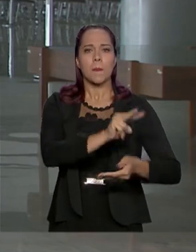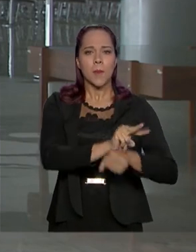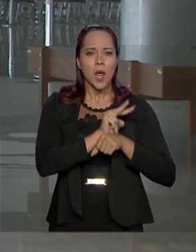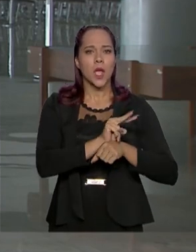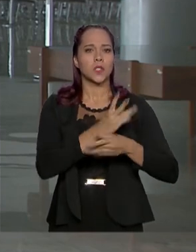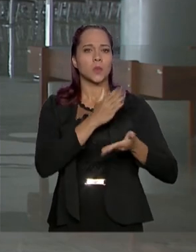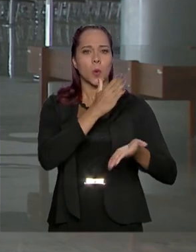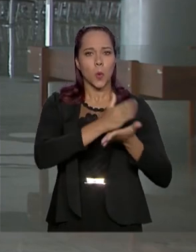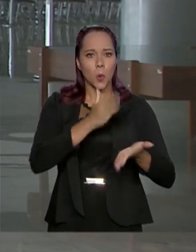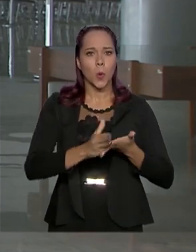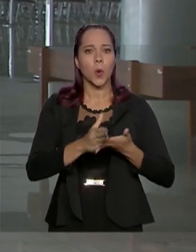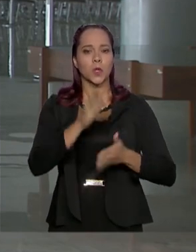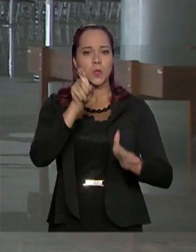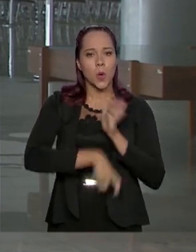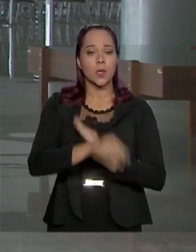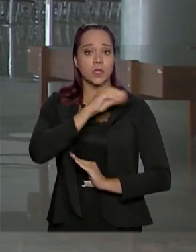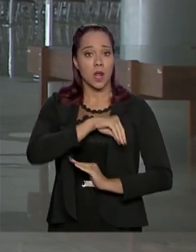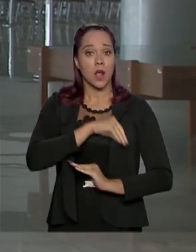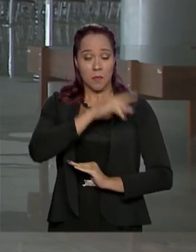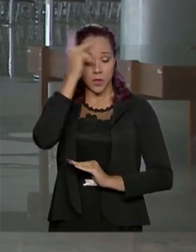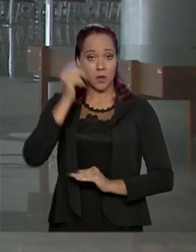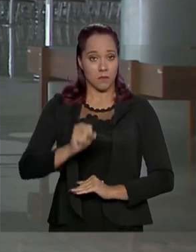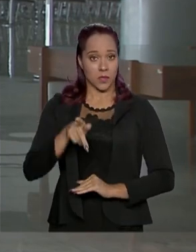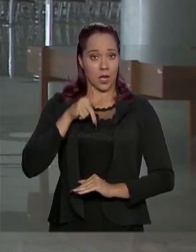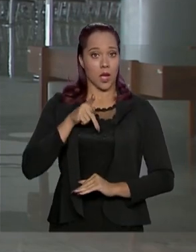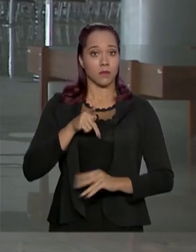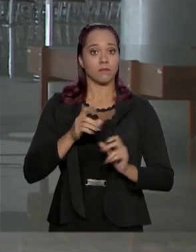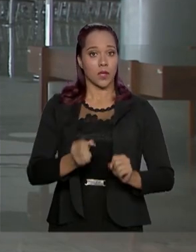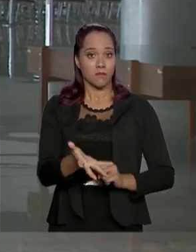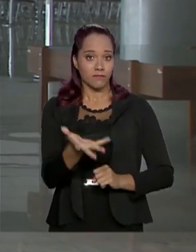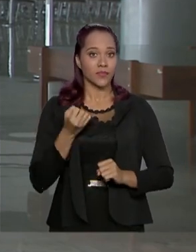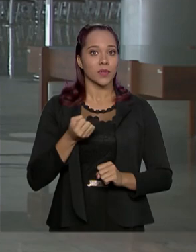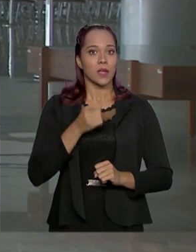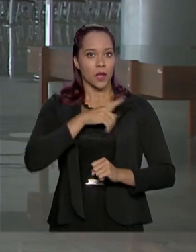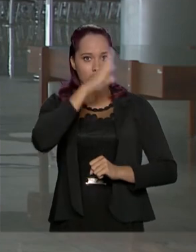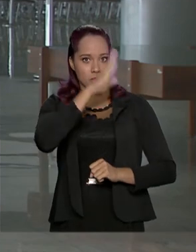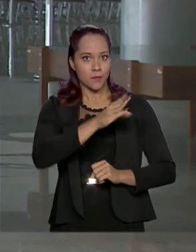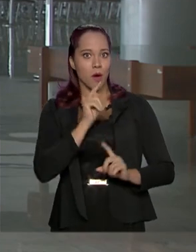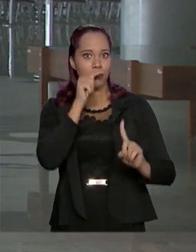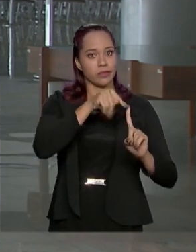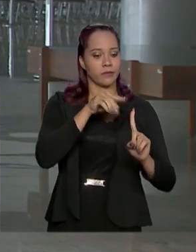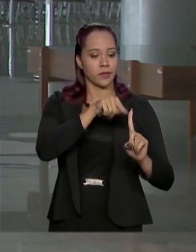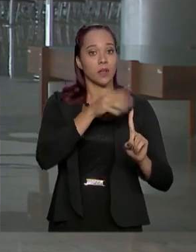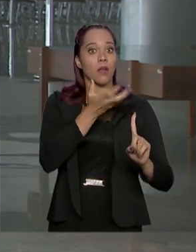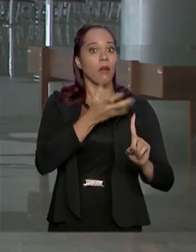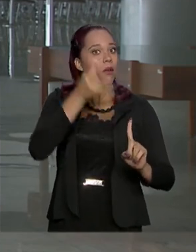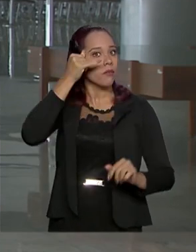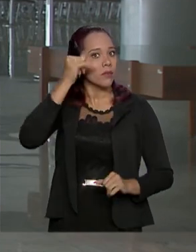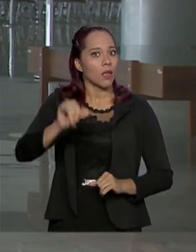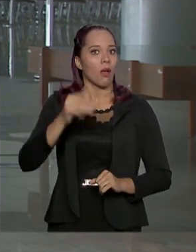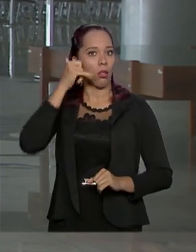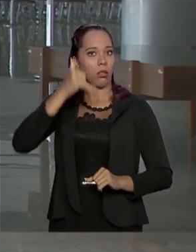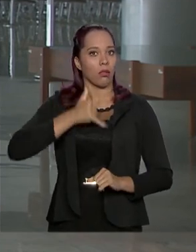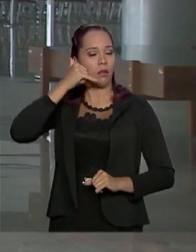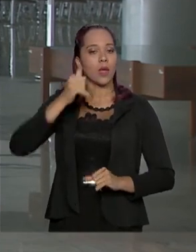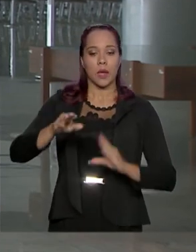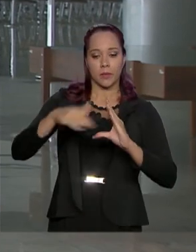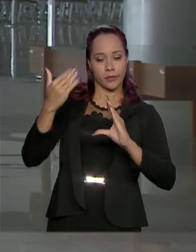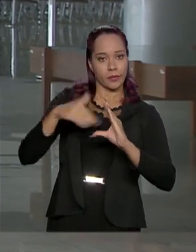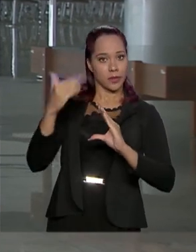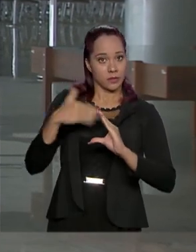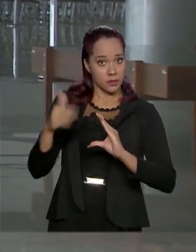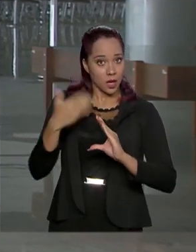Aposentados e pensionistas, principal alvo dessas empresas que quiserem evitar ligações e mensagens